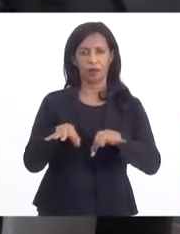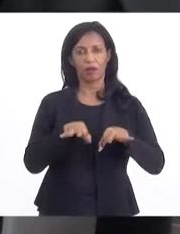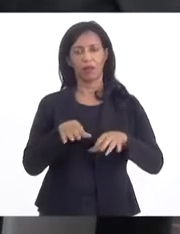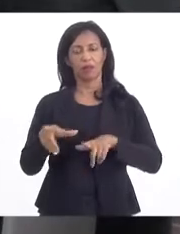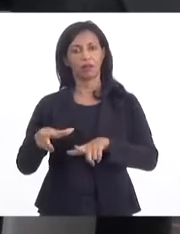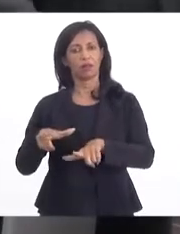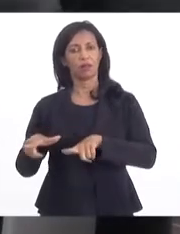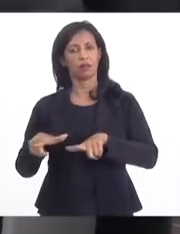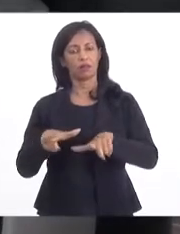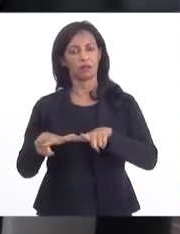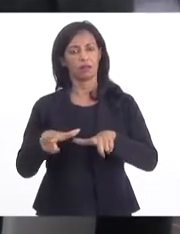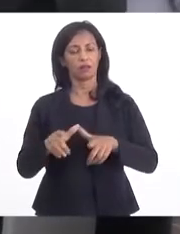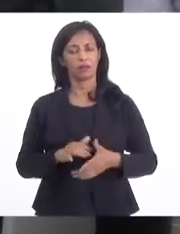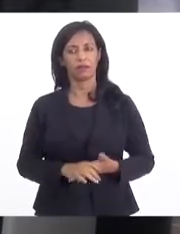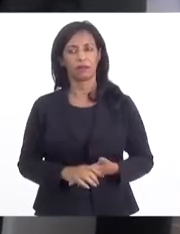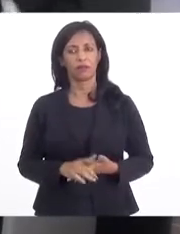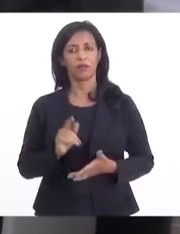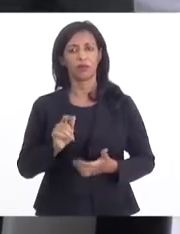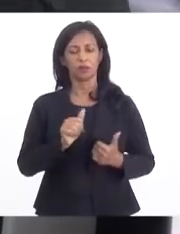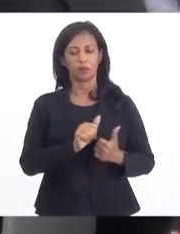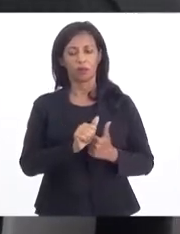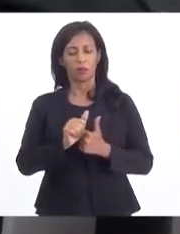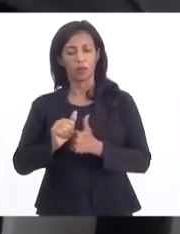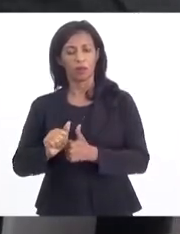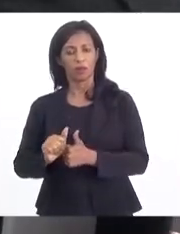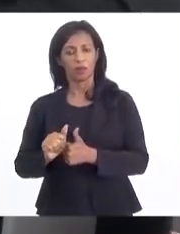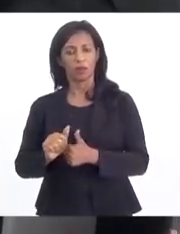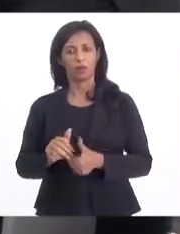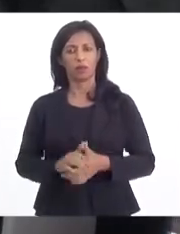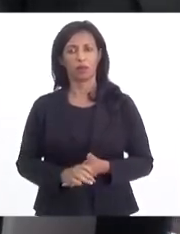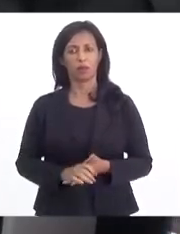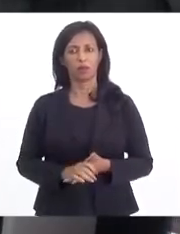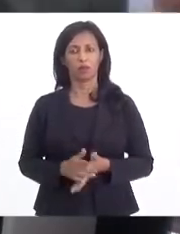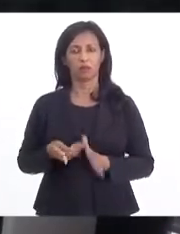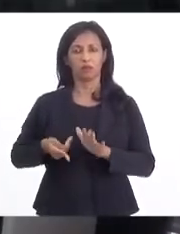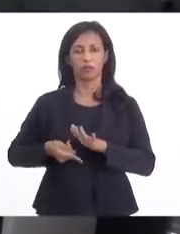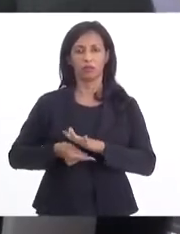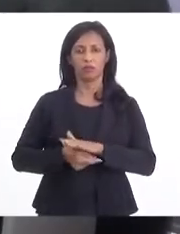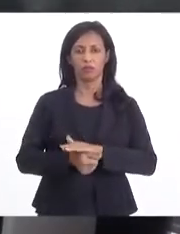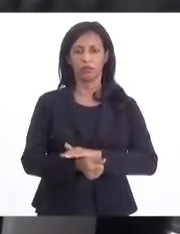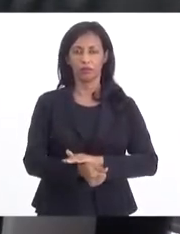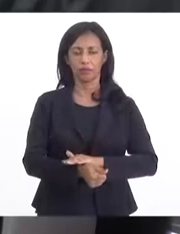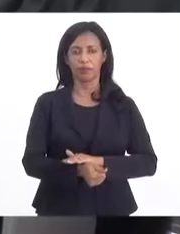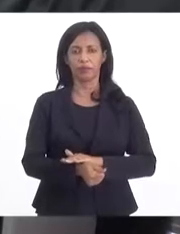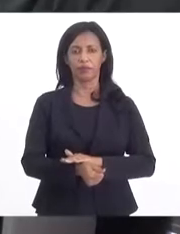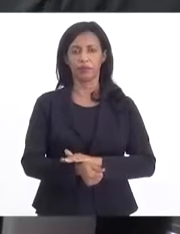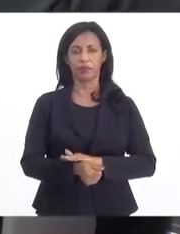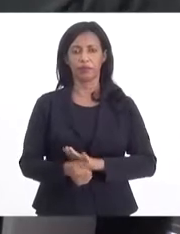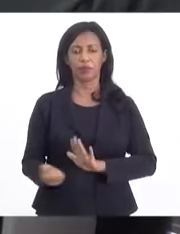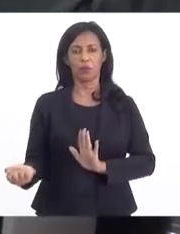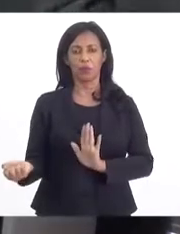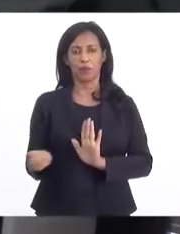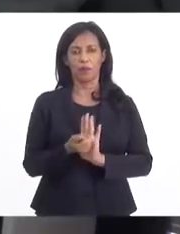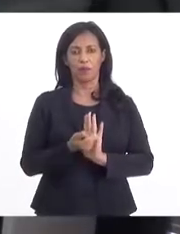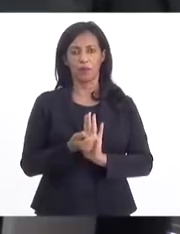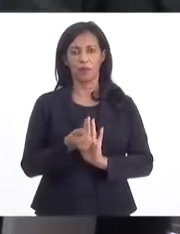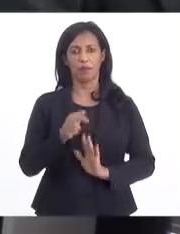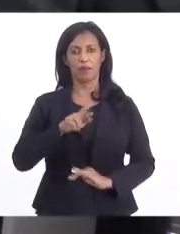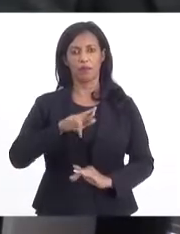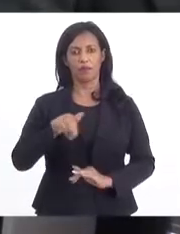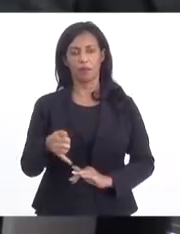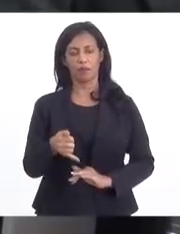trabalho sobre o acompanhamento dos investimentos no Pacto RJ.